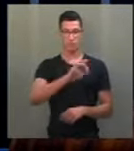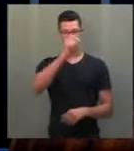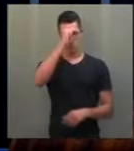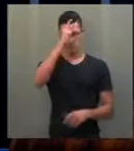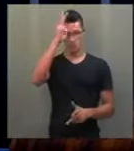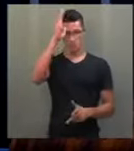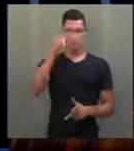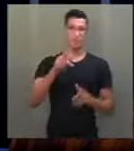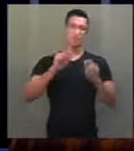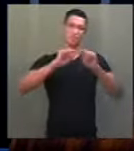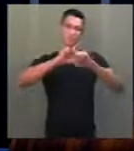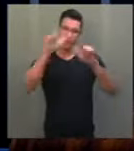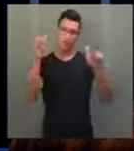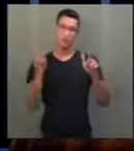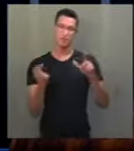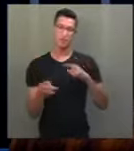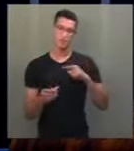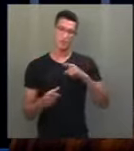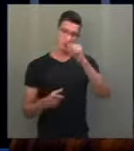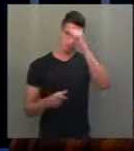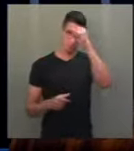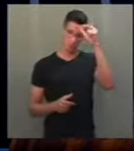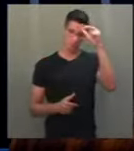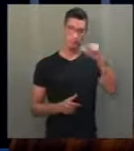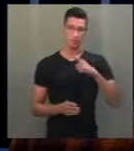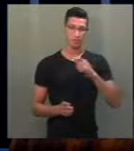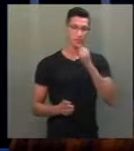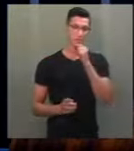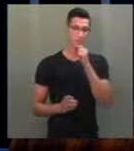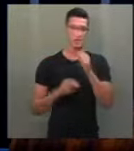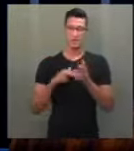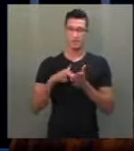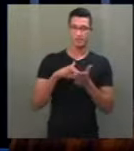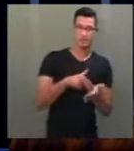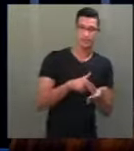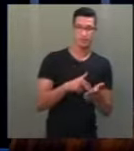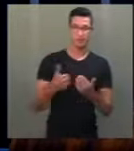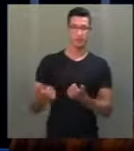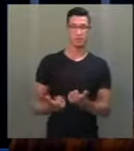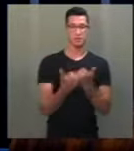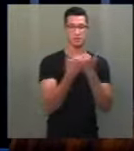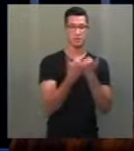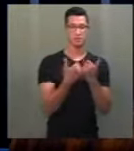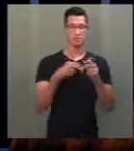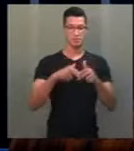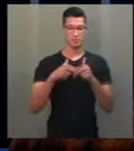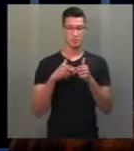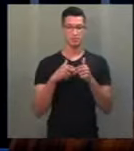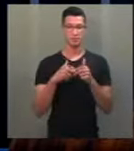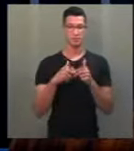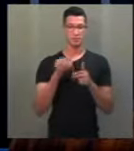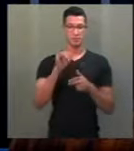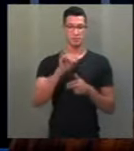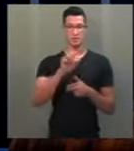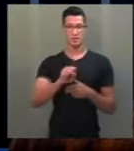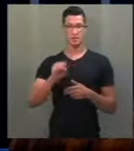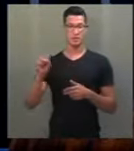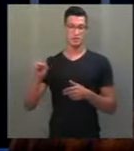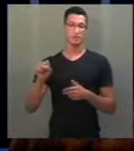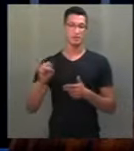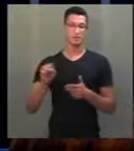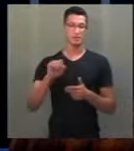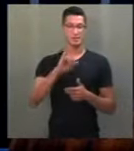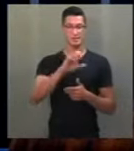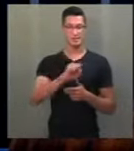municípios. Claro, tem municípios que estão ainda resistindo a apoiar por causa do ISS.